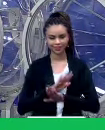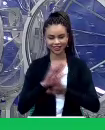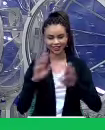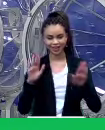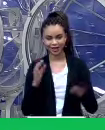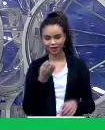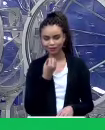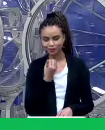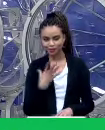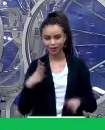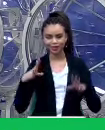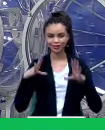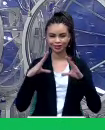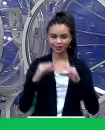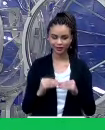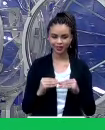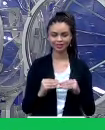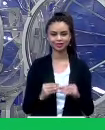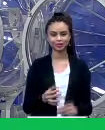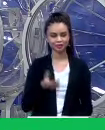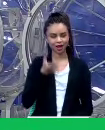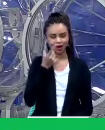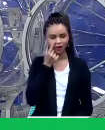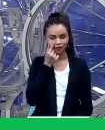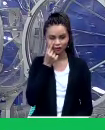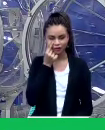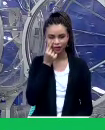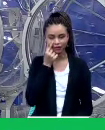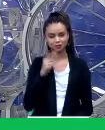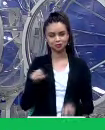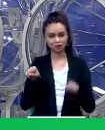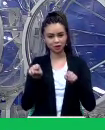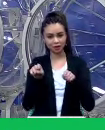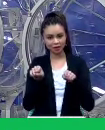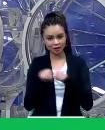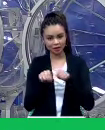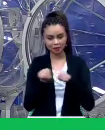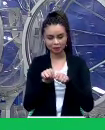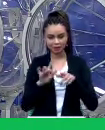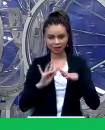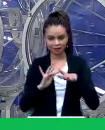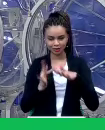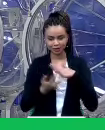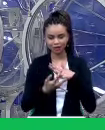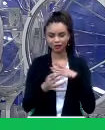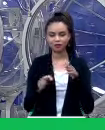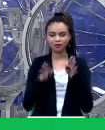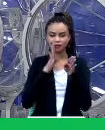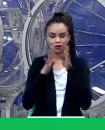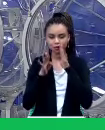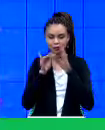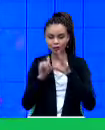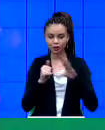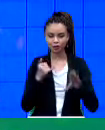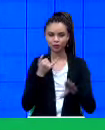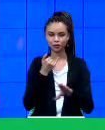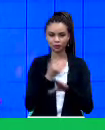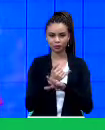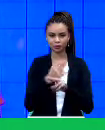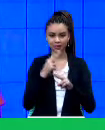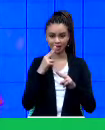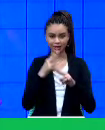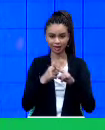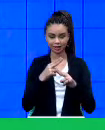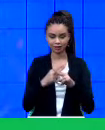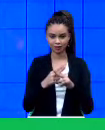noite a todos que nos acompanham ao vivo pela Rede TV e também através das mídias sociais, o Facebook e YouTube da Caixa da Rede TV. A partir de